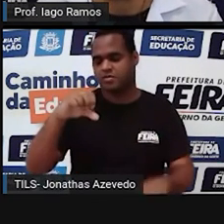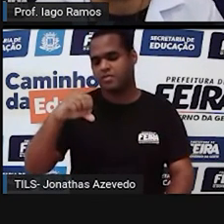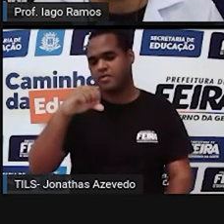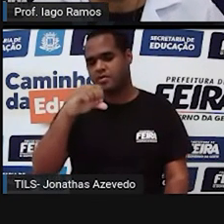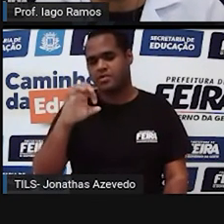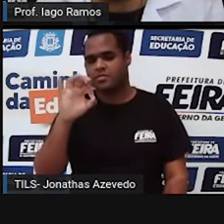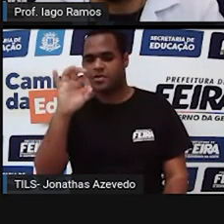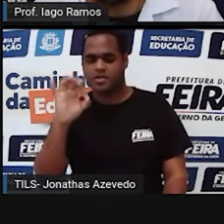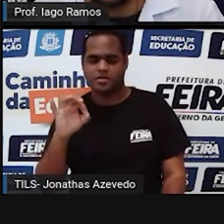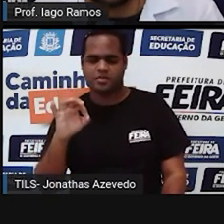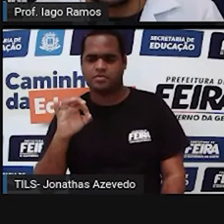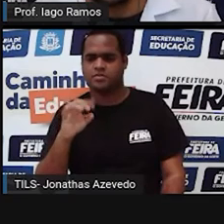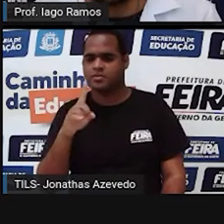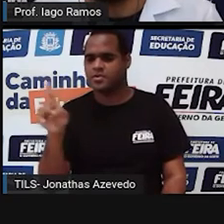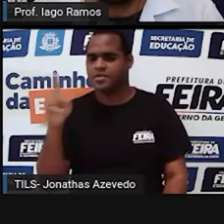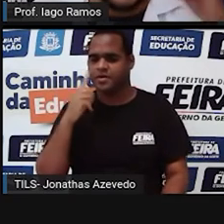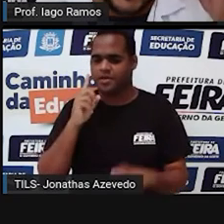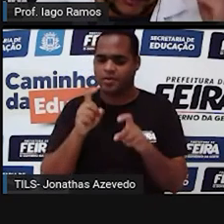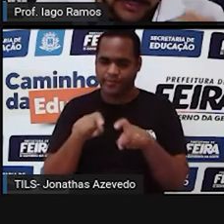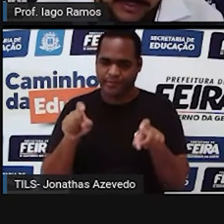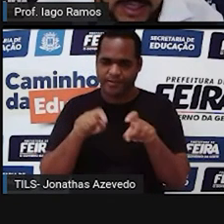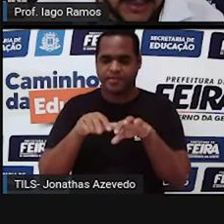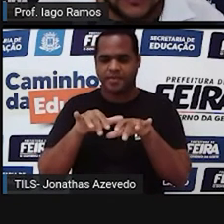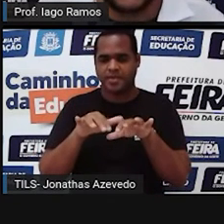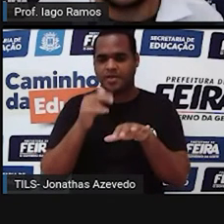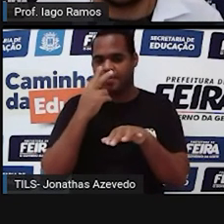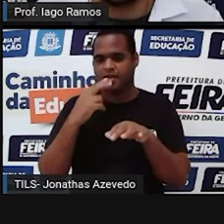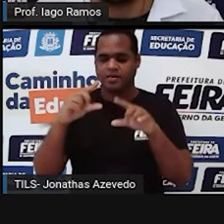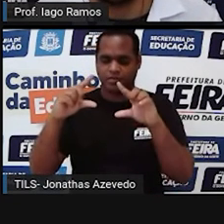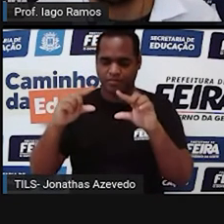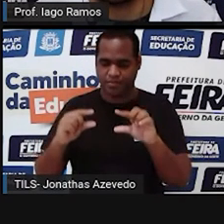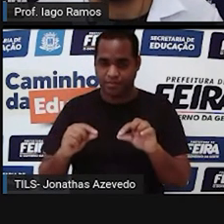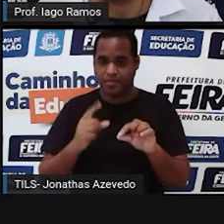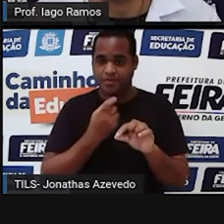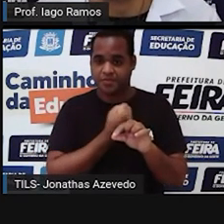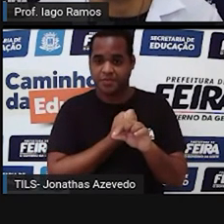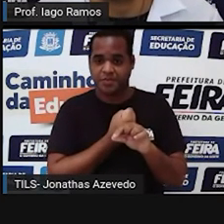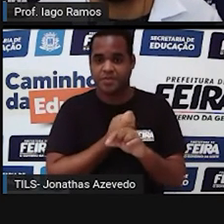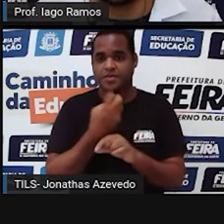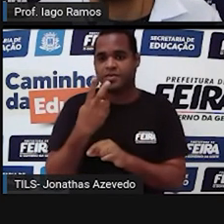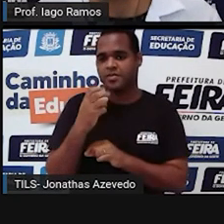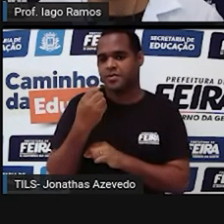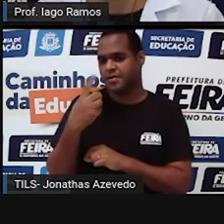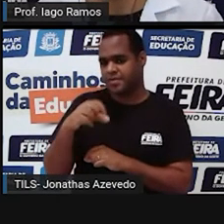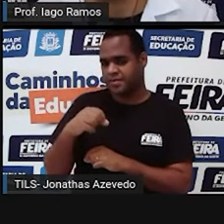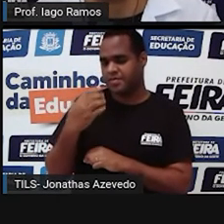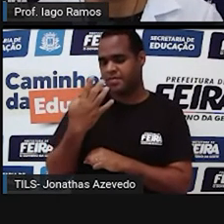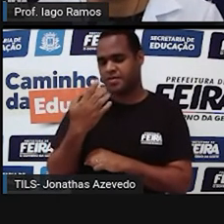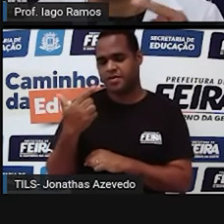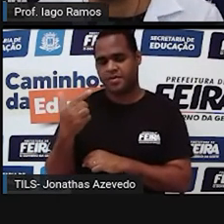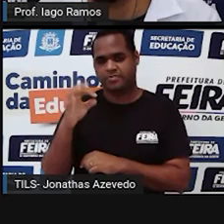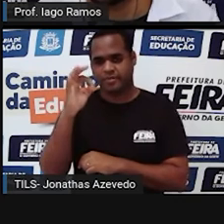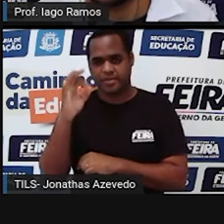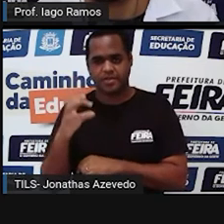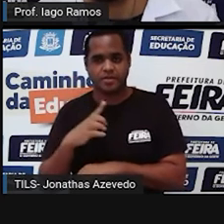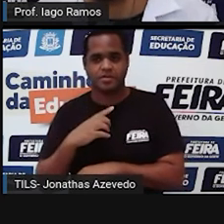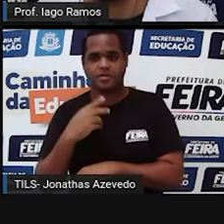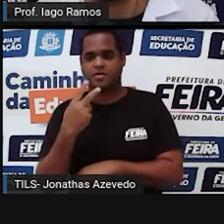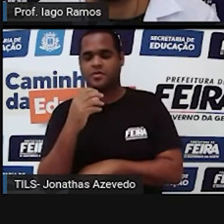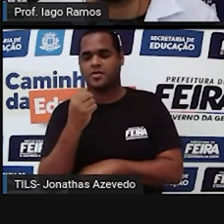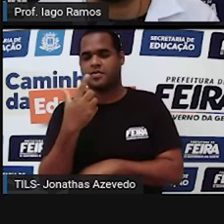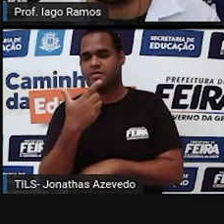99%. Quando vai para o computador, esse número cai. Em 2019, 42%. 2020 ainda